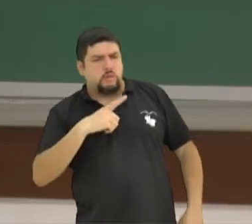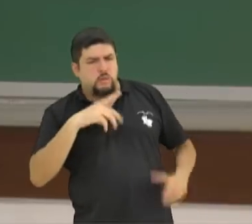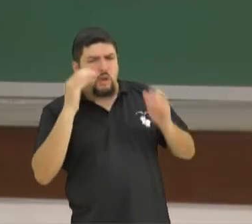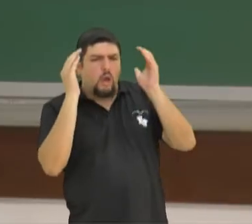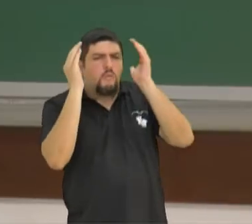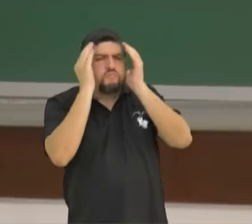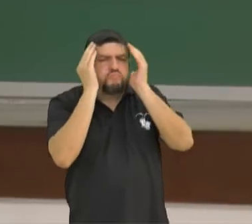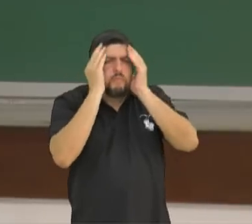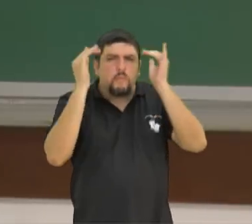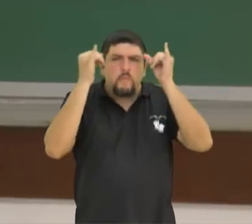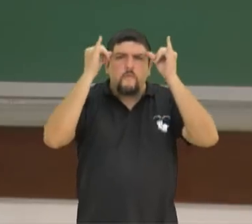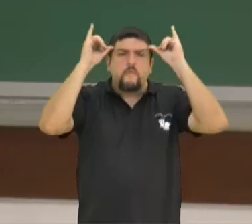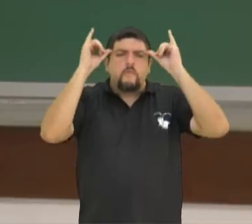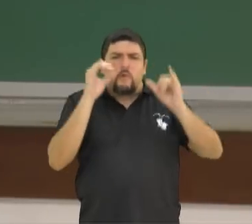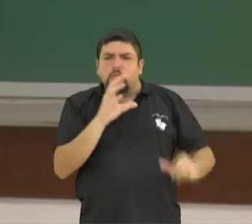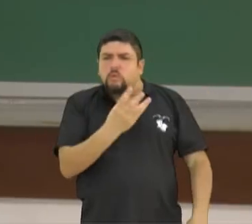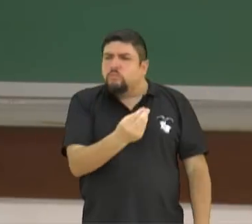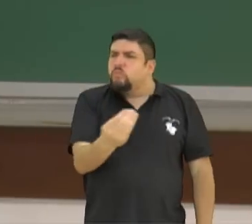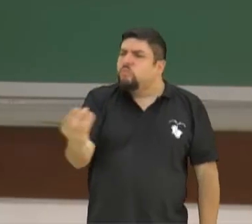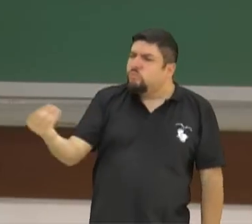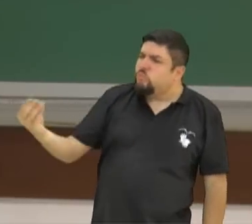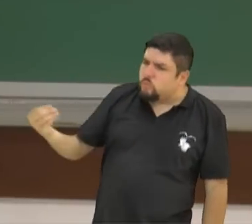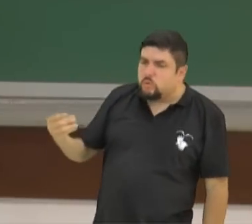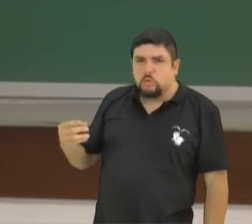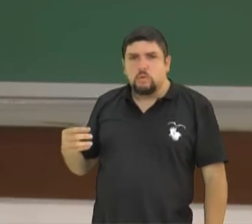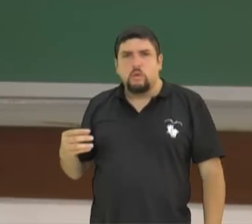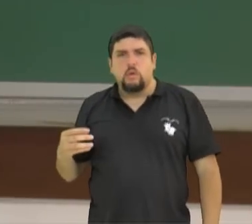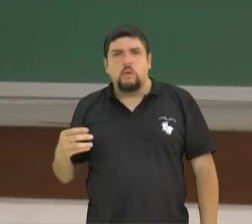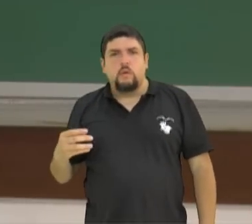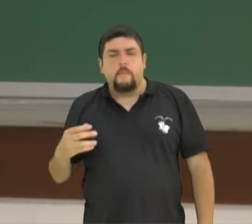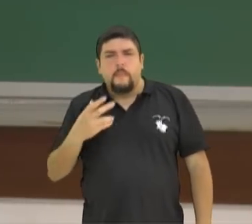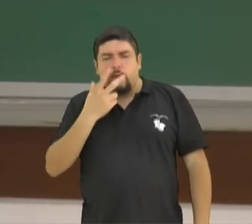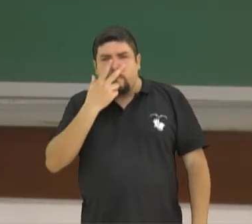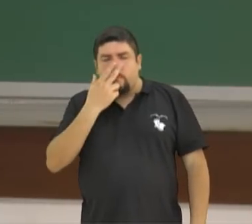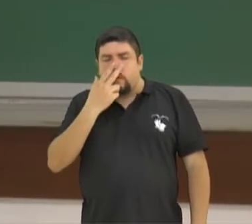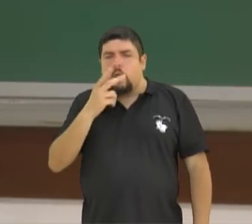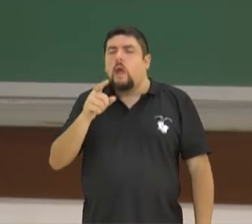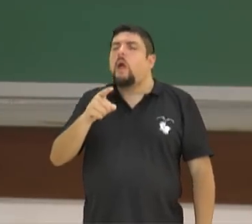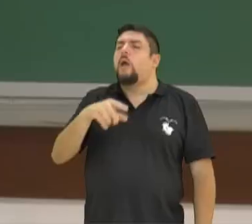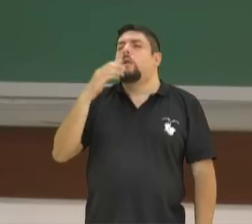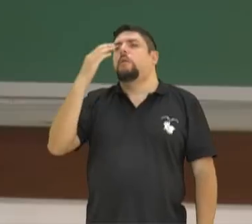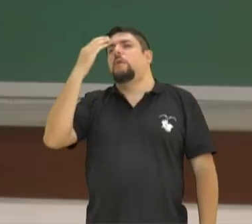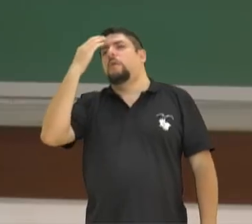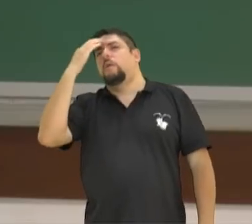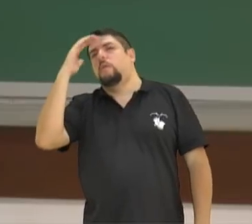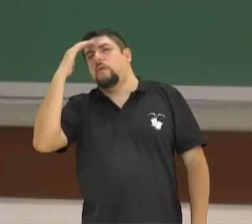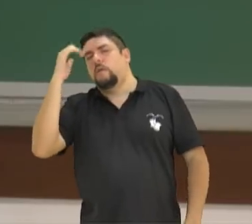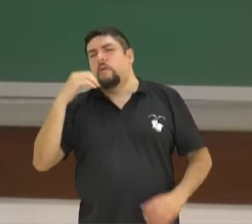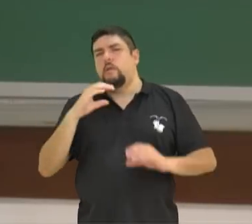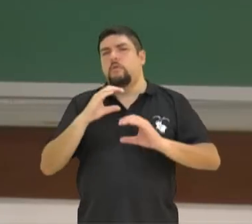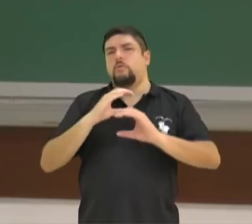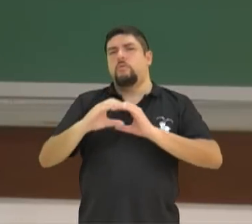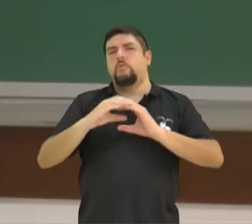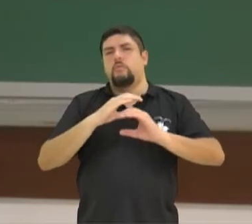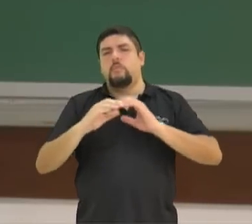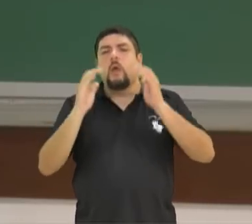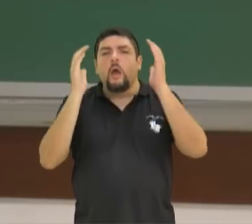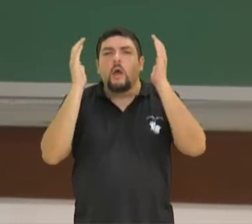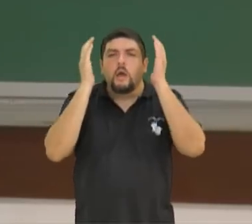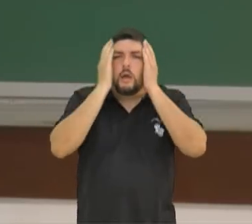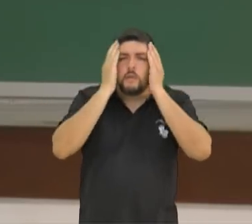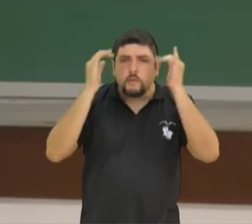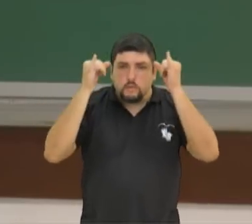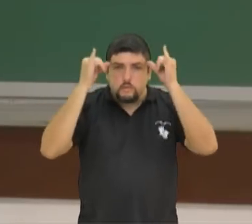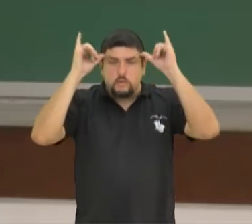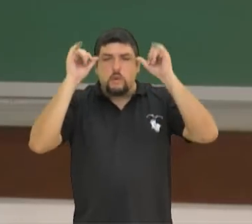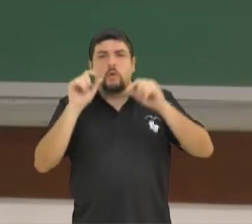vaca, atribui essa parte pelo todo, né? E fica subentendido ali, dá para entender, com certeza a comunicação se estabelece, né? Ele está